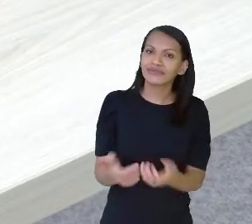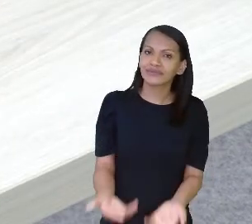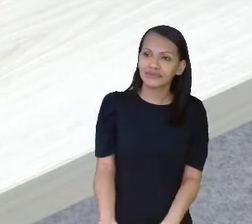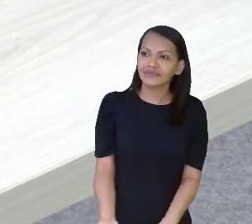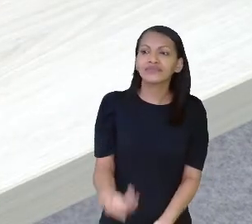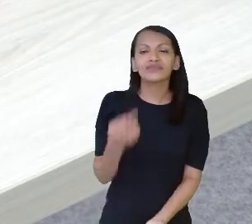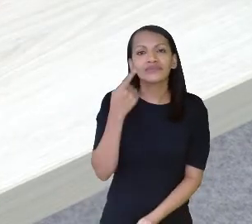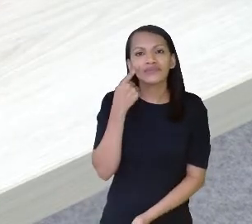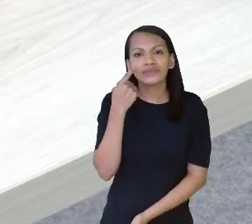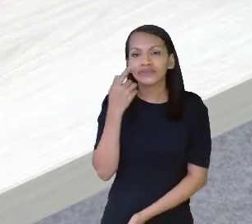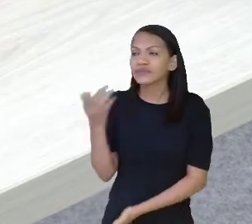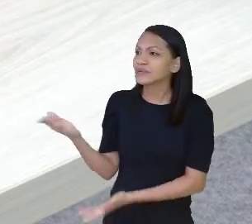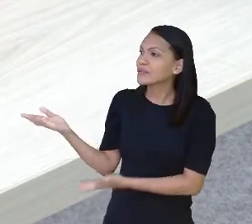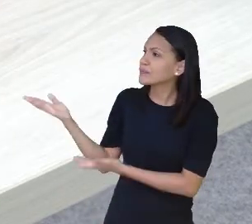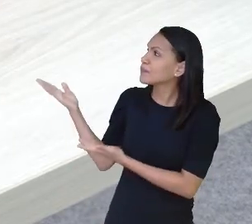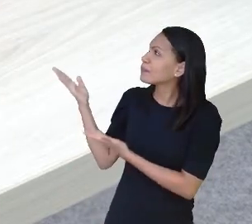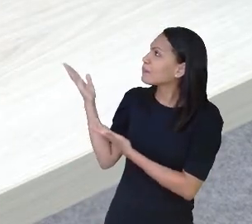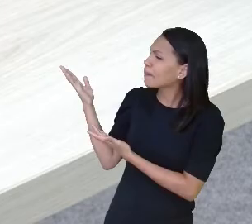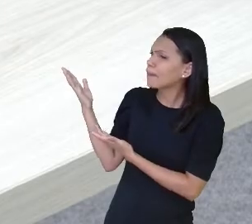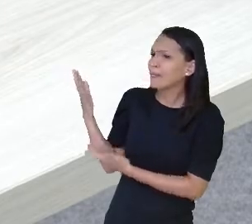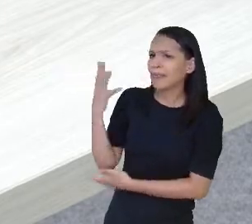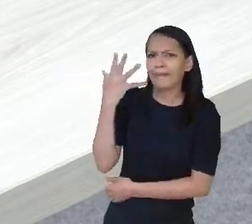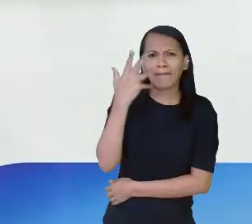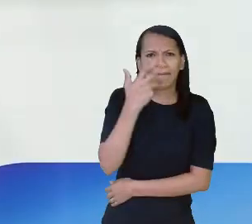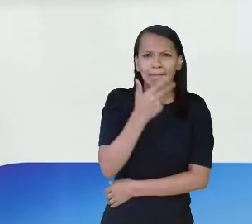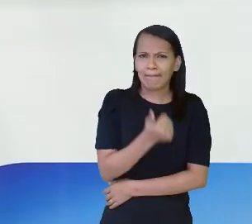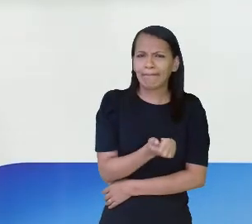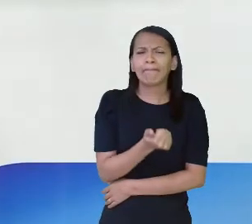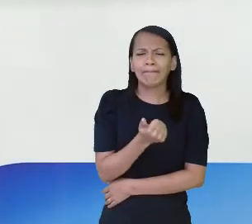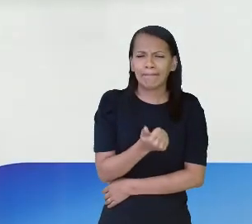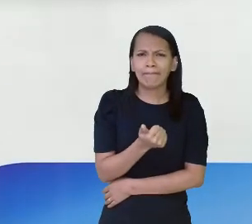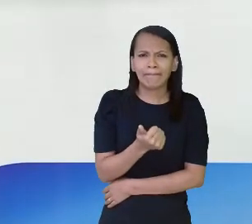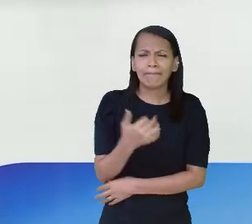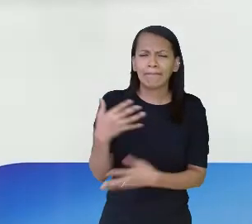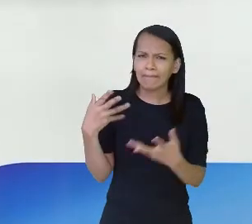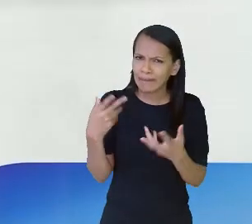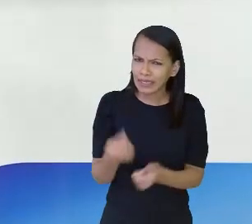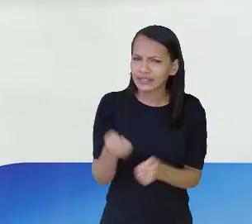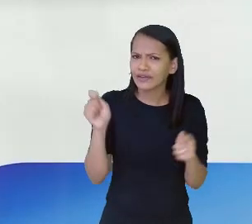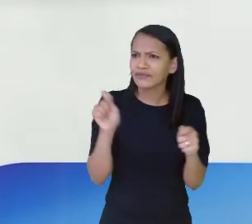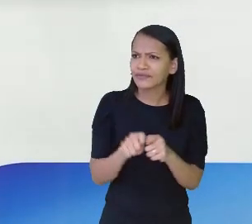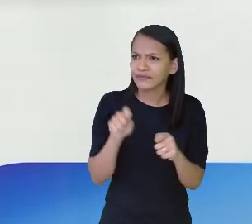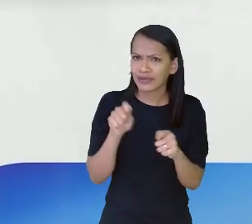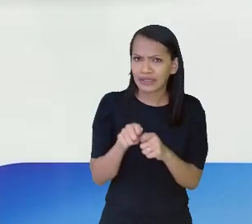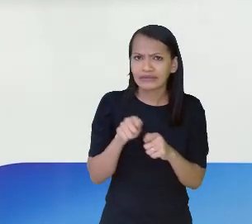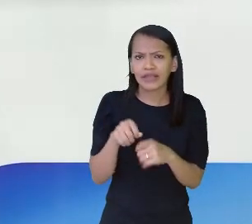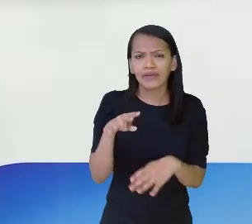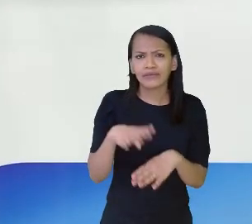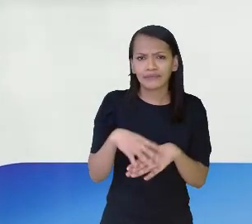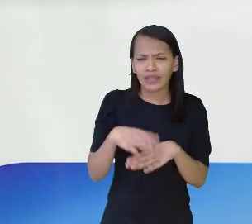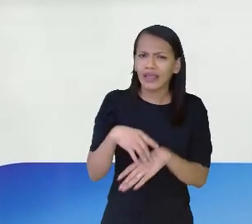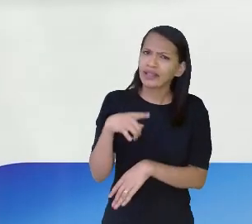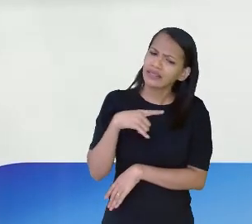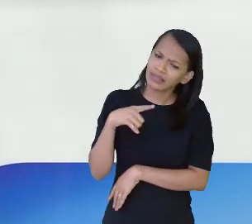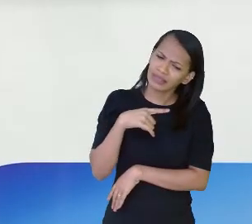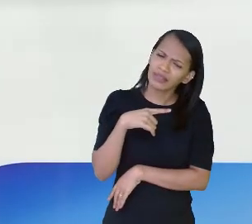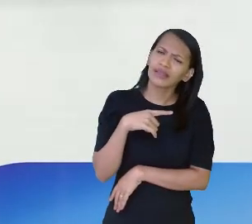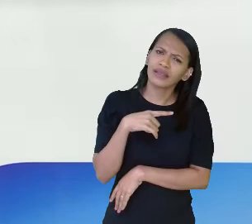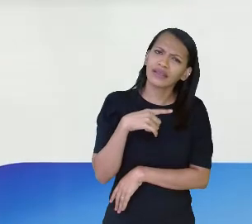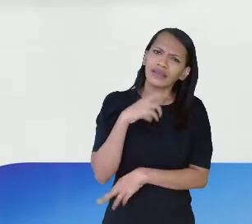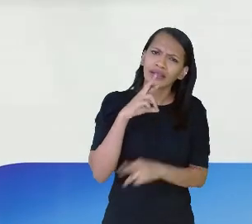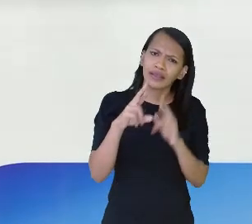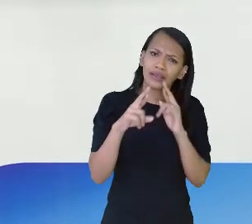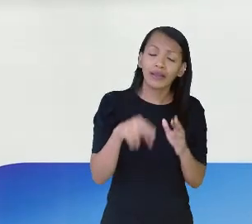Esse material do MindiLab é excelente para a gente fazer esses trabalhos com operações matemáticas. Eu tenho resposta? Vou fazer uma